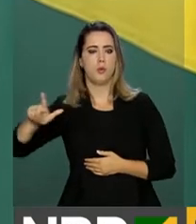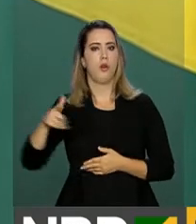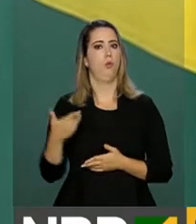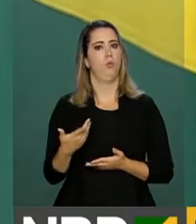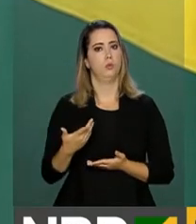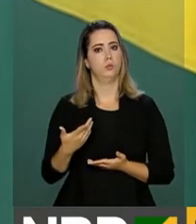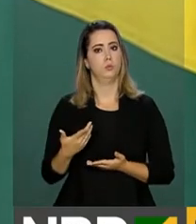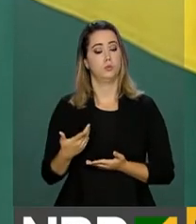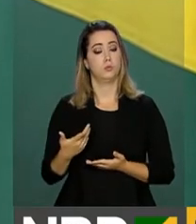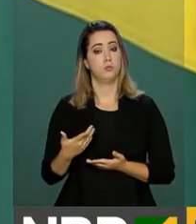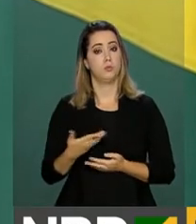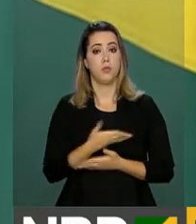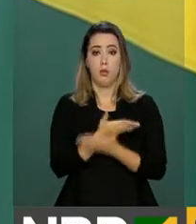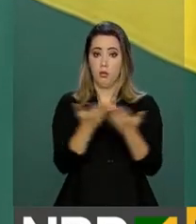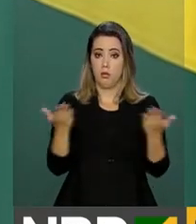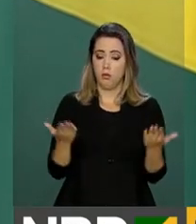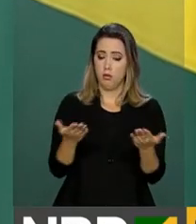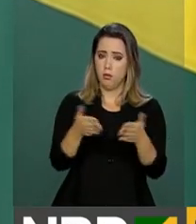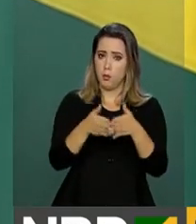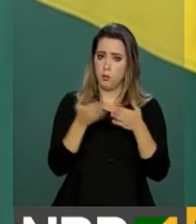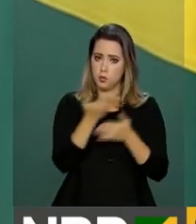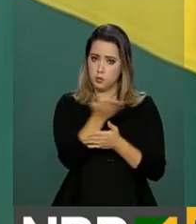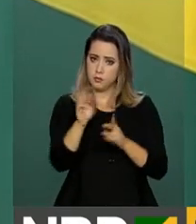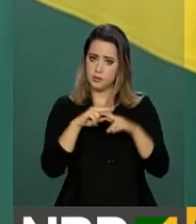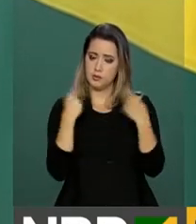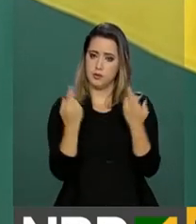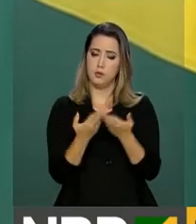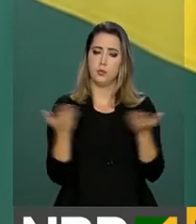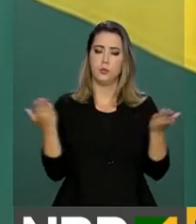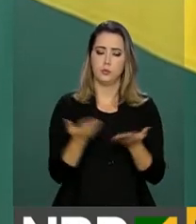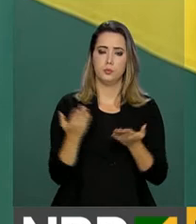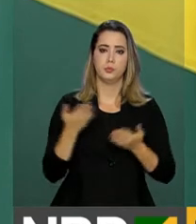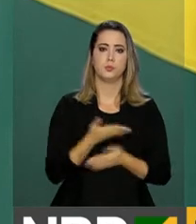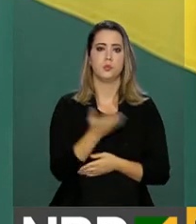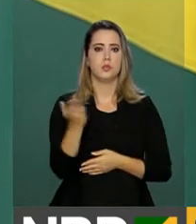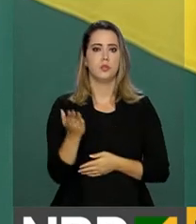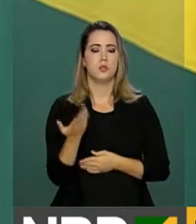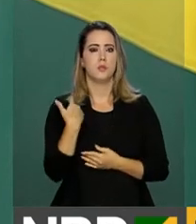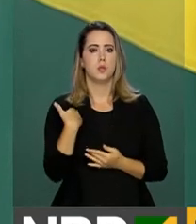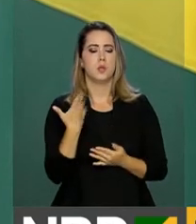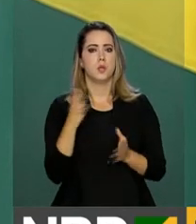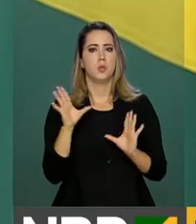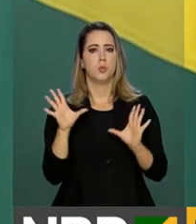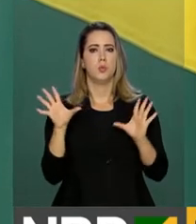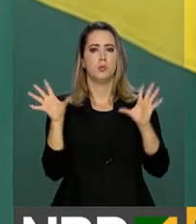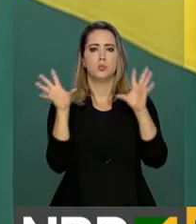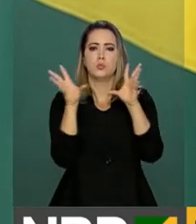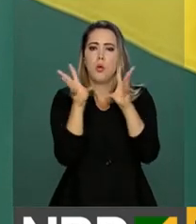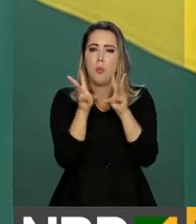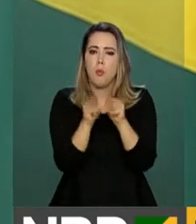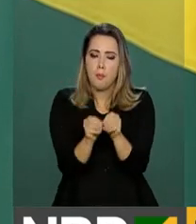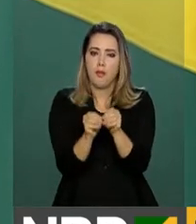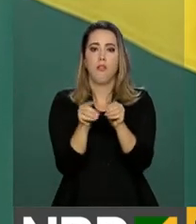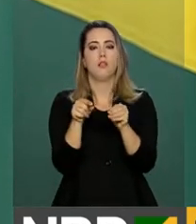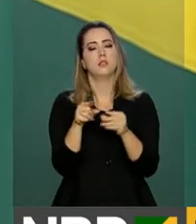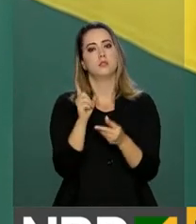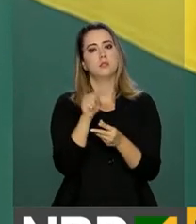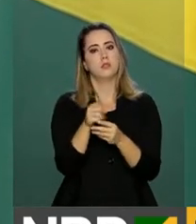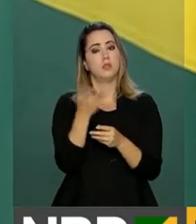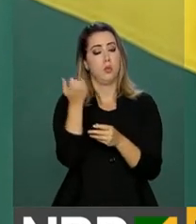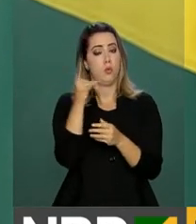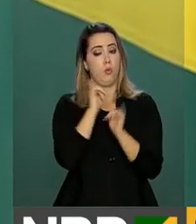gentileza desta reunião para que também é não se e se apague aquela tese que se costuma